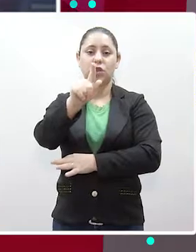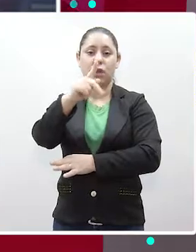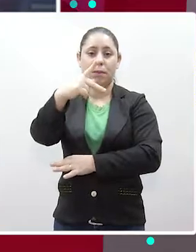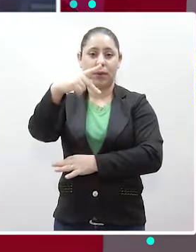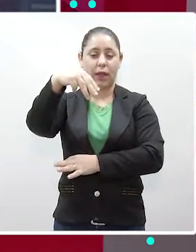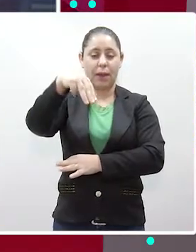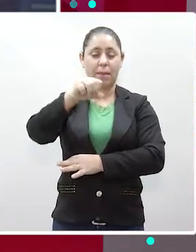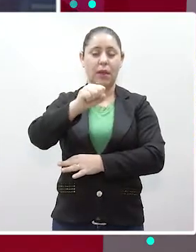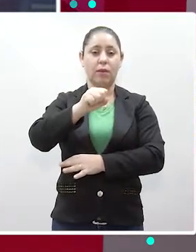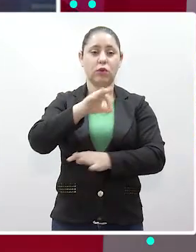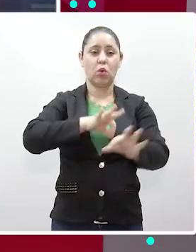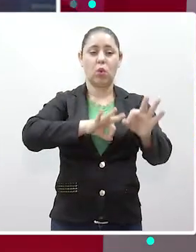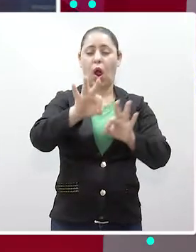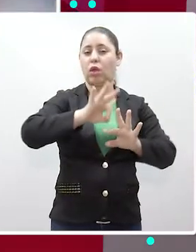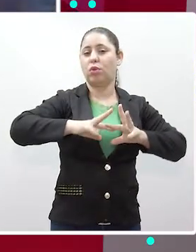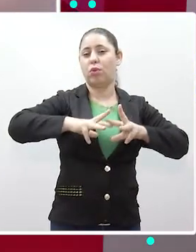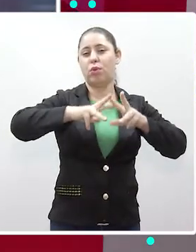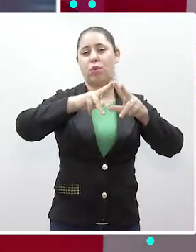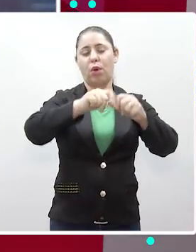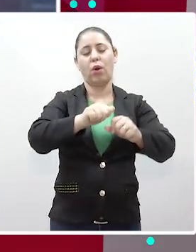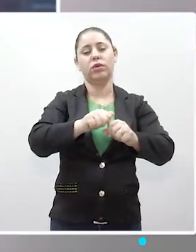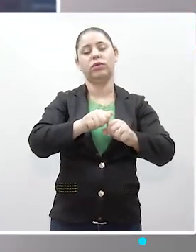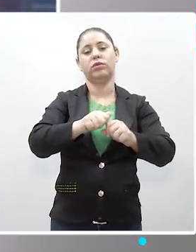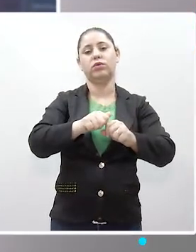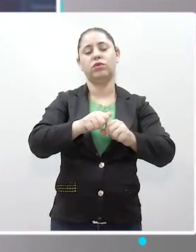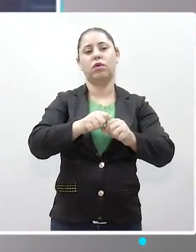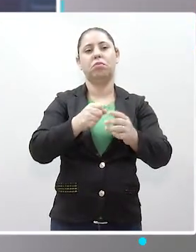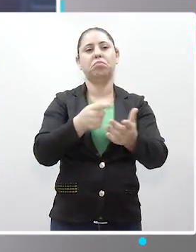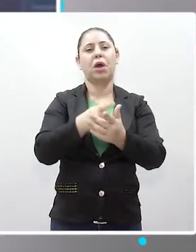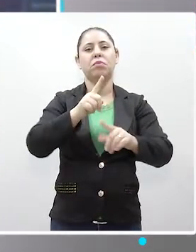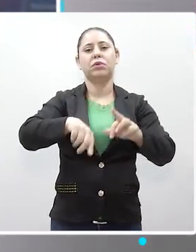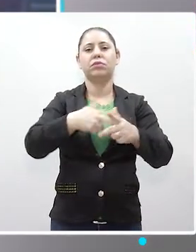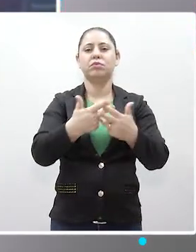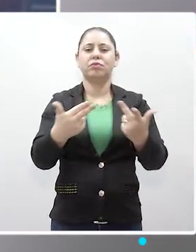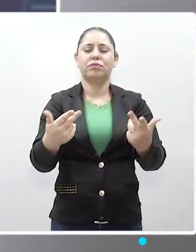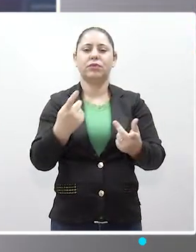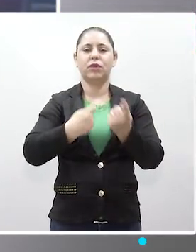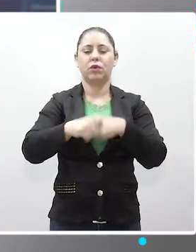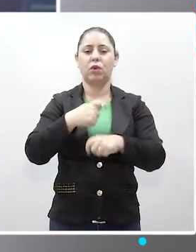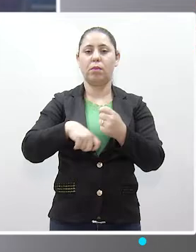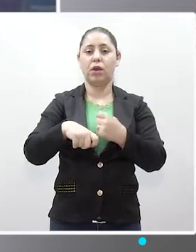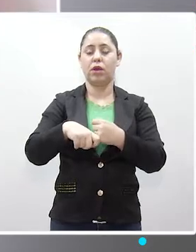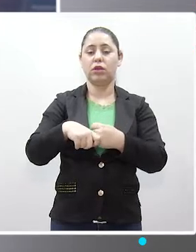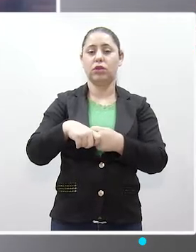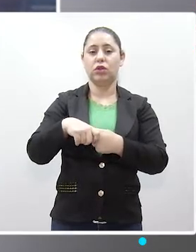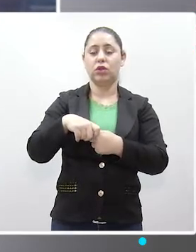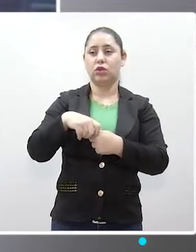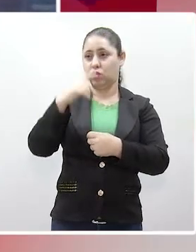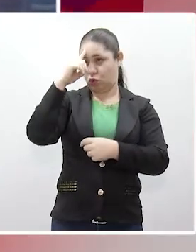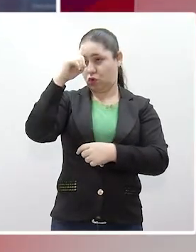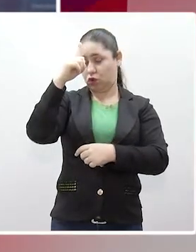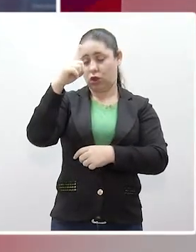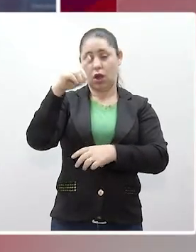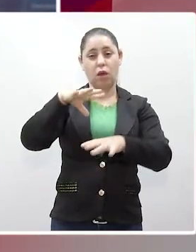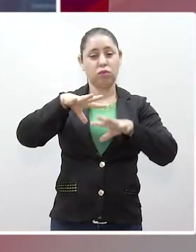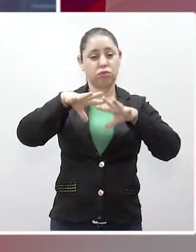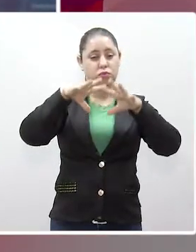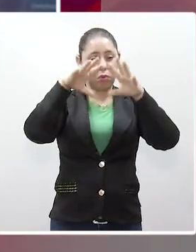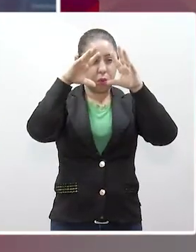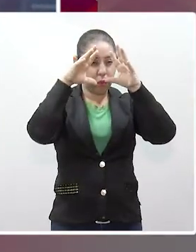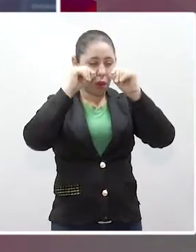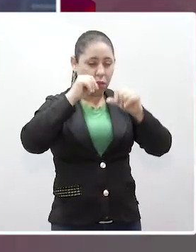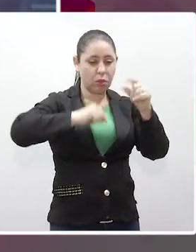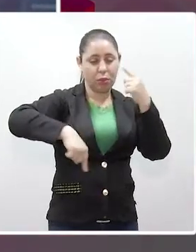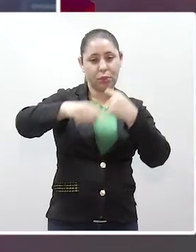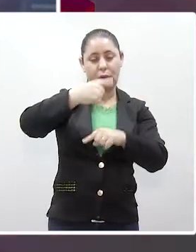tivesse que reajustar em 26% todos os preços da economia? Já pensou nisso, Thiago? De um dia para a noite, tudo sobe 26%? A